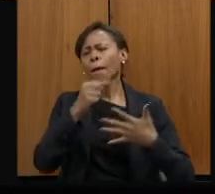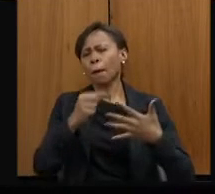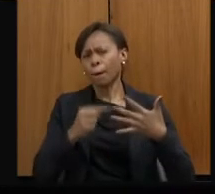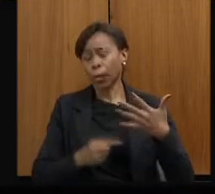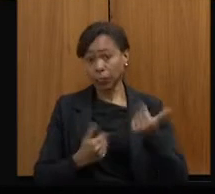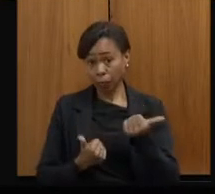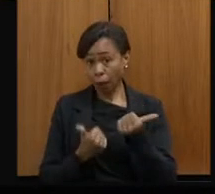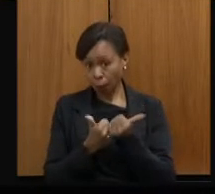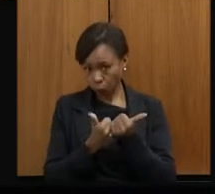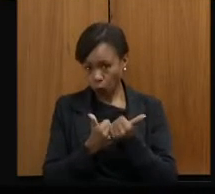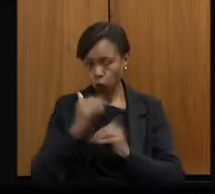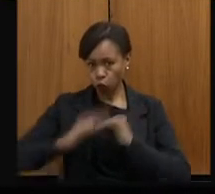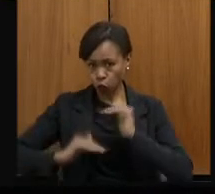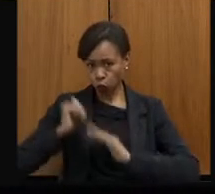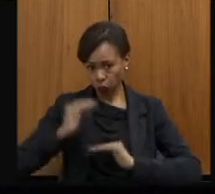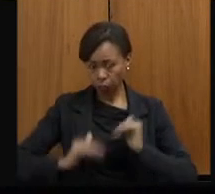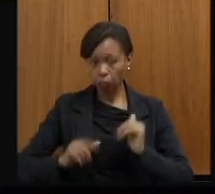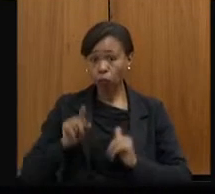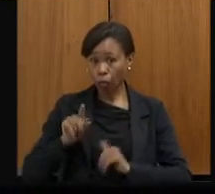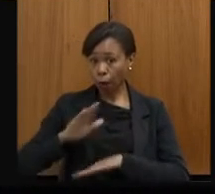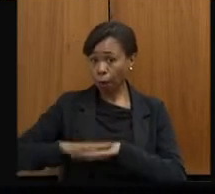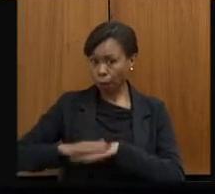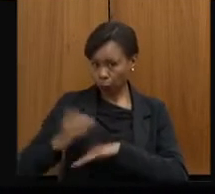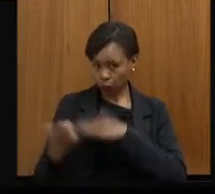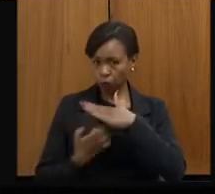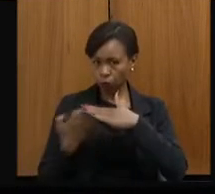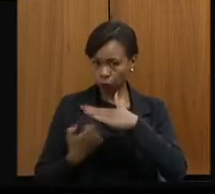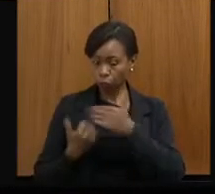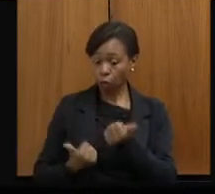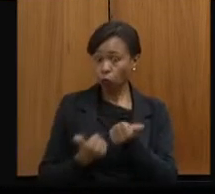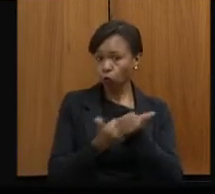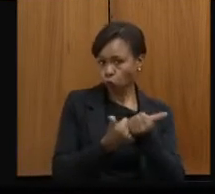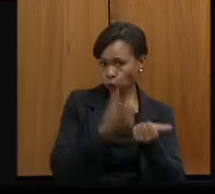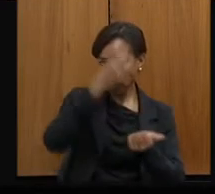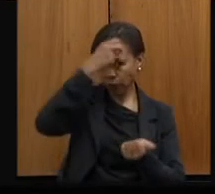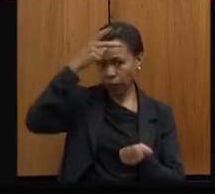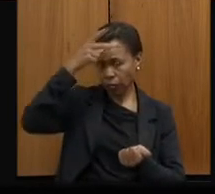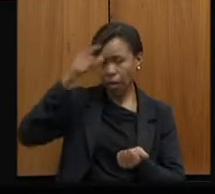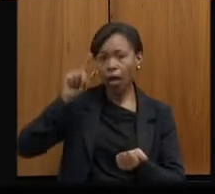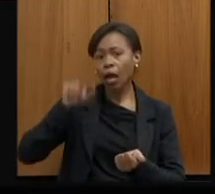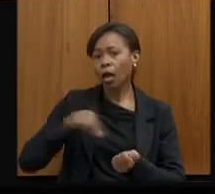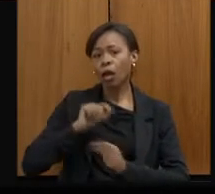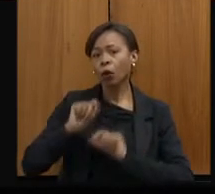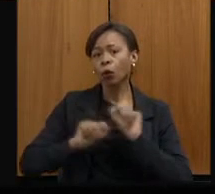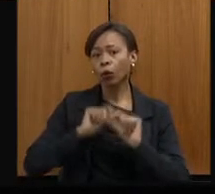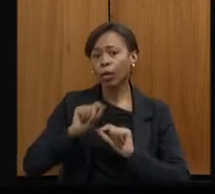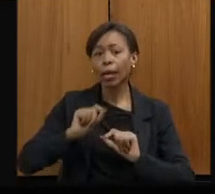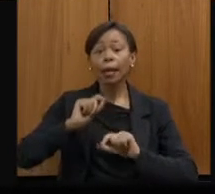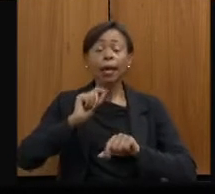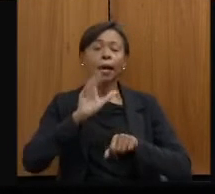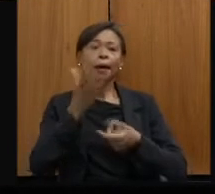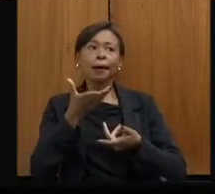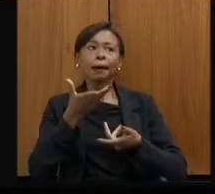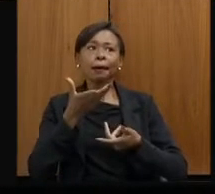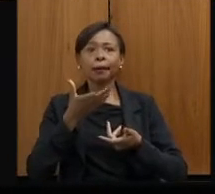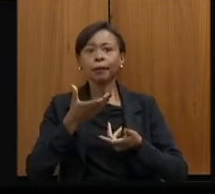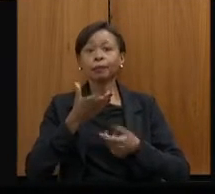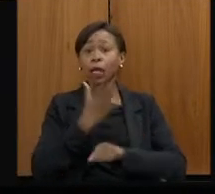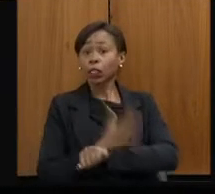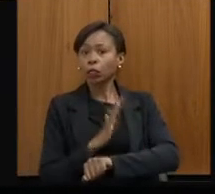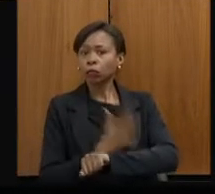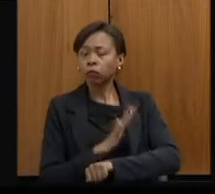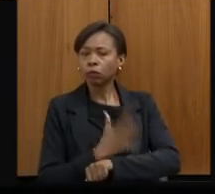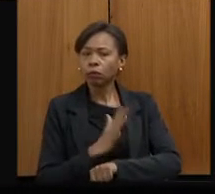que a agência auxilia os municípios, essa cooperação institucional, a capacitação na